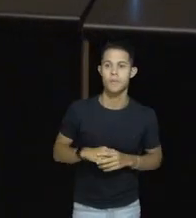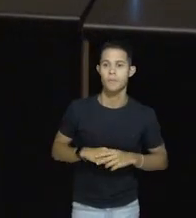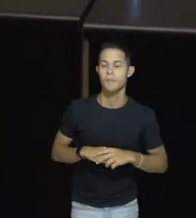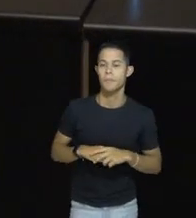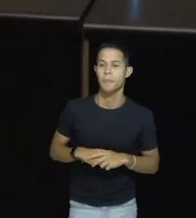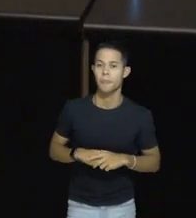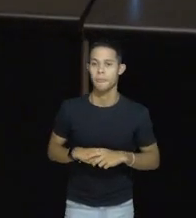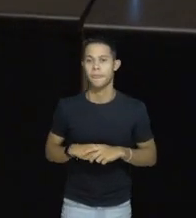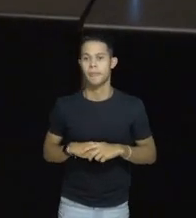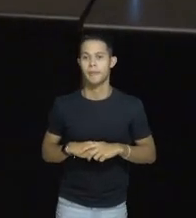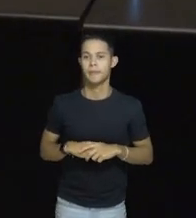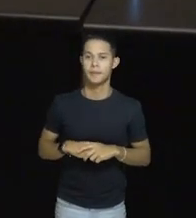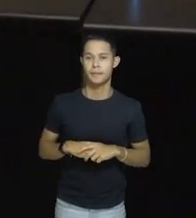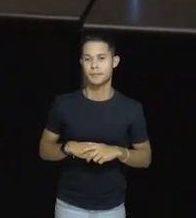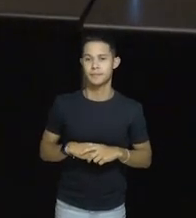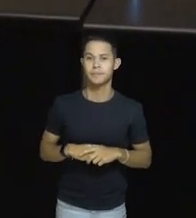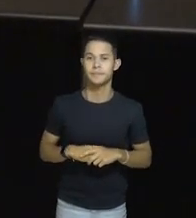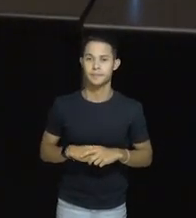Mas...